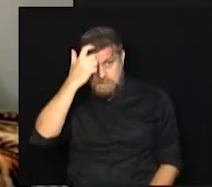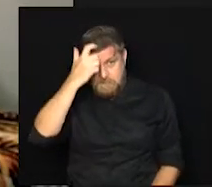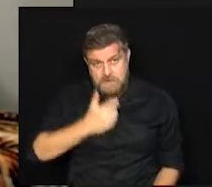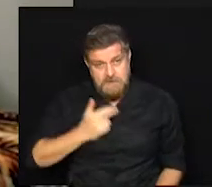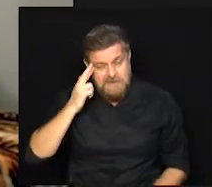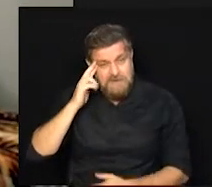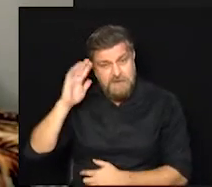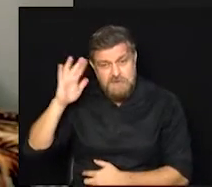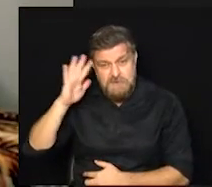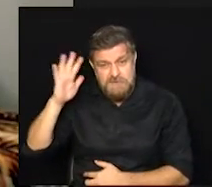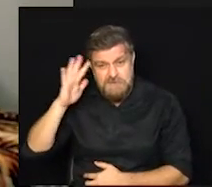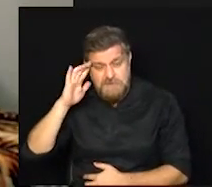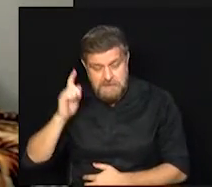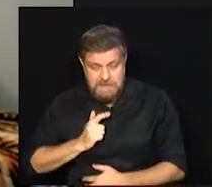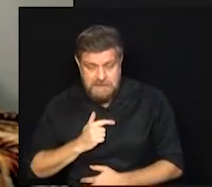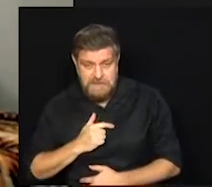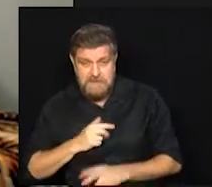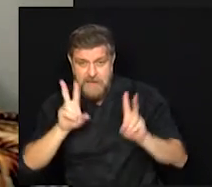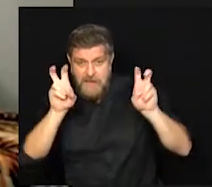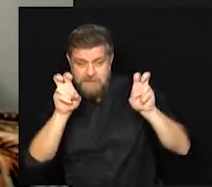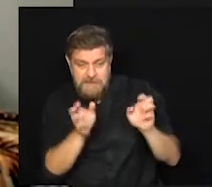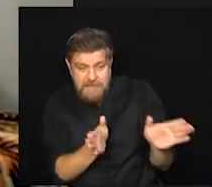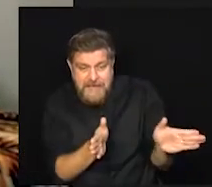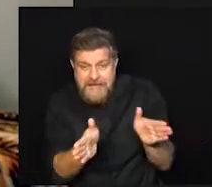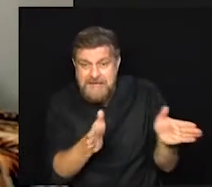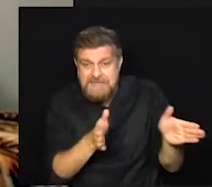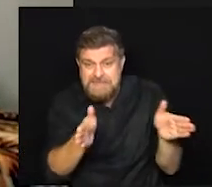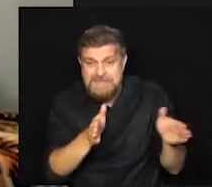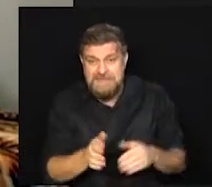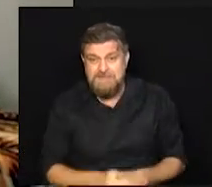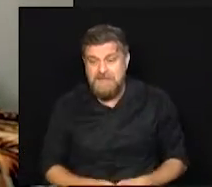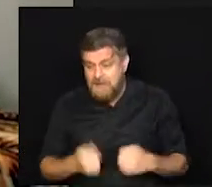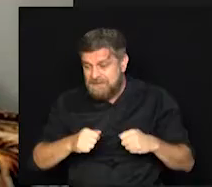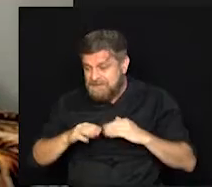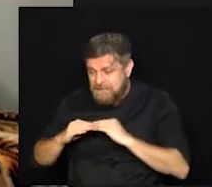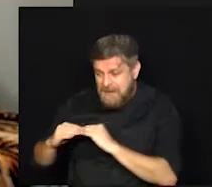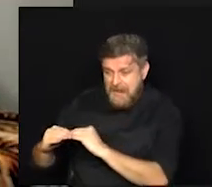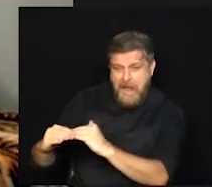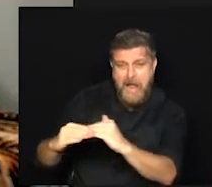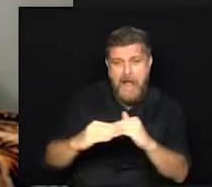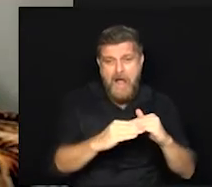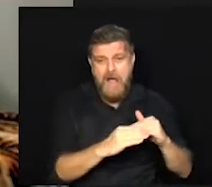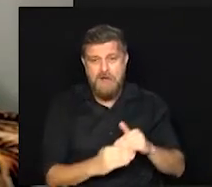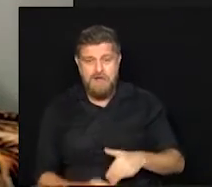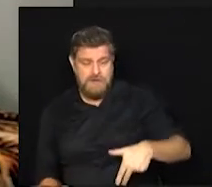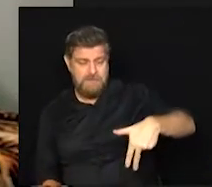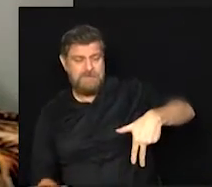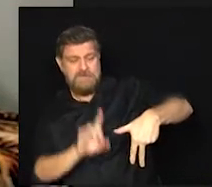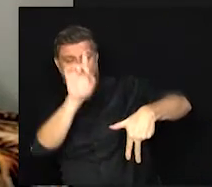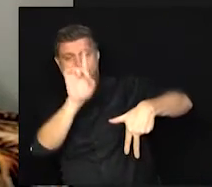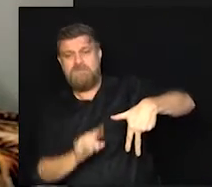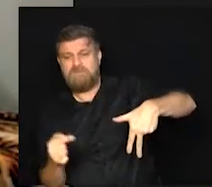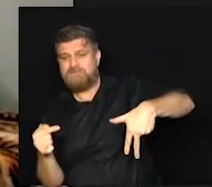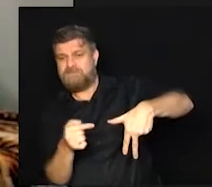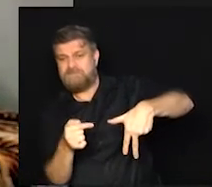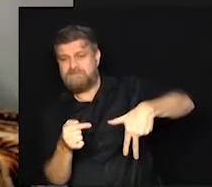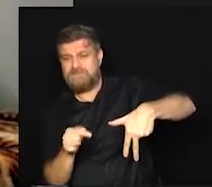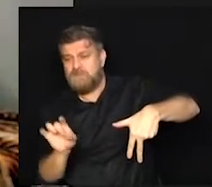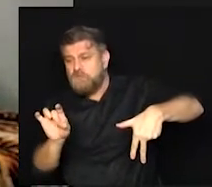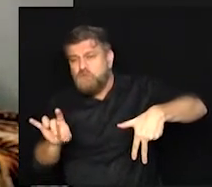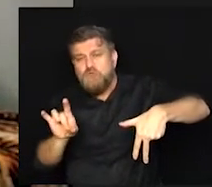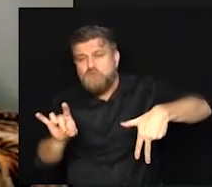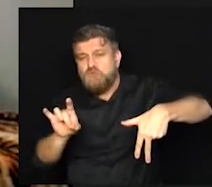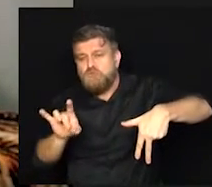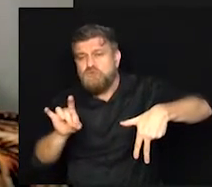pessoas vissem acessibilidade como algo para todos, para a pessoa com deficiência, e não só apenas